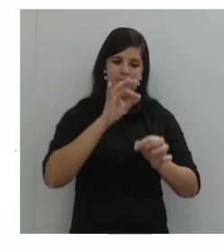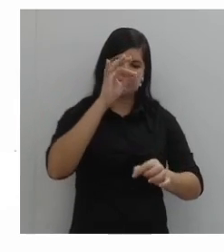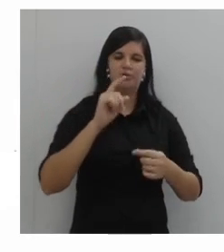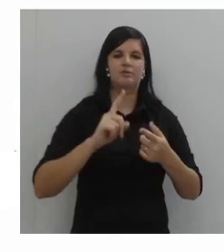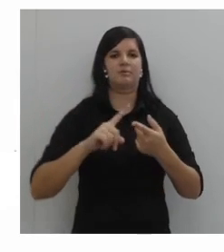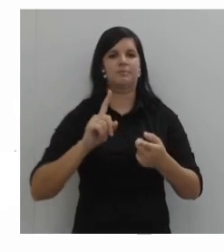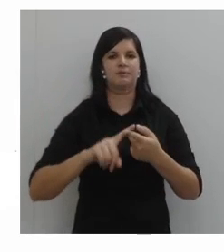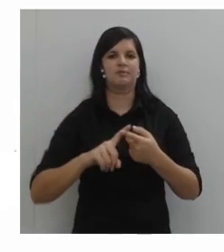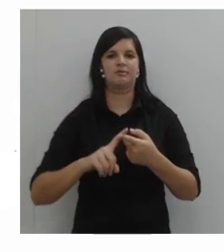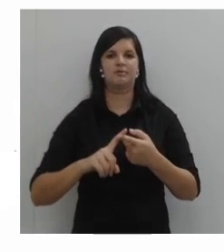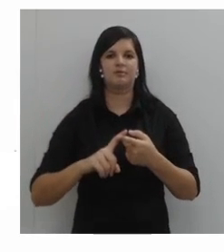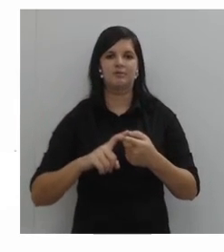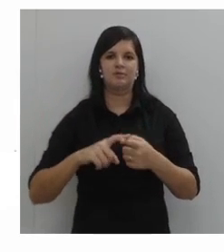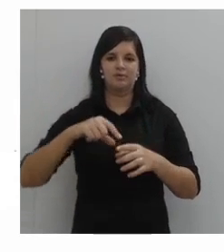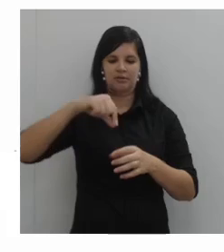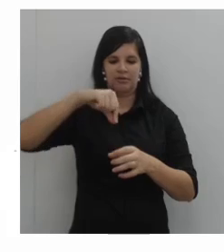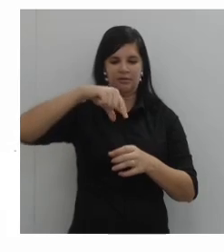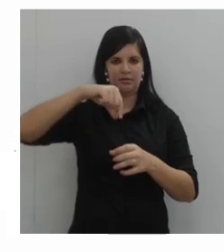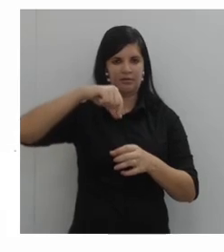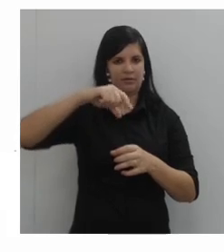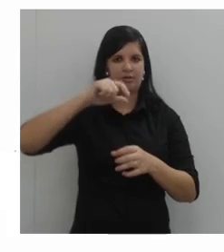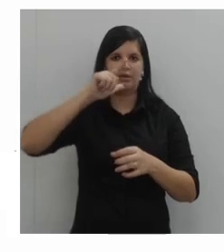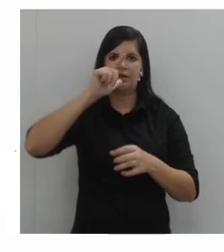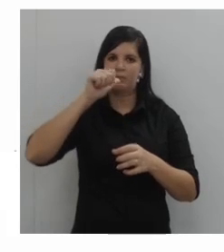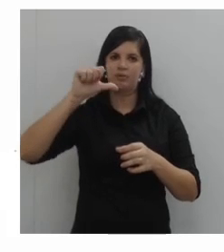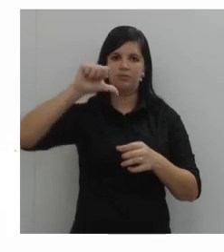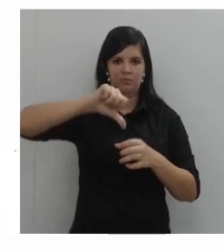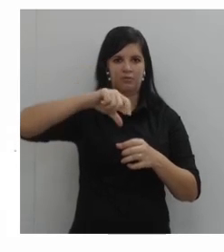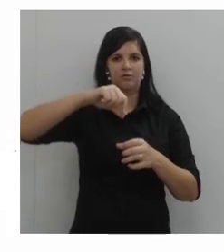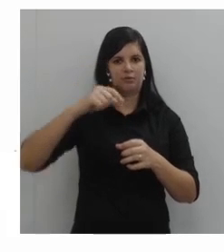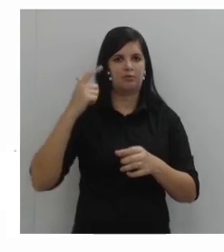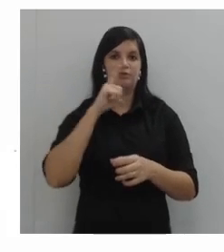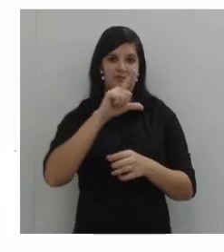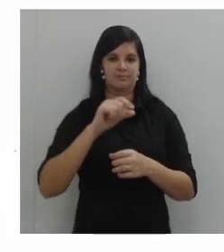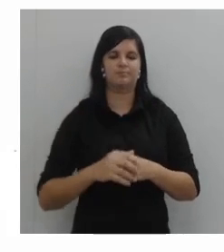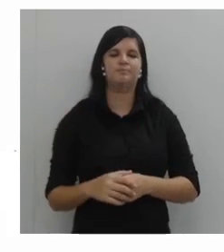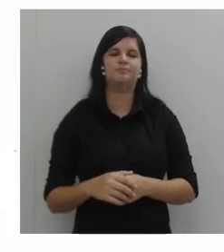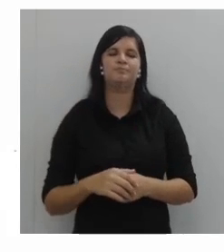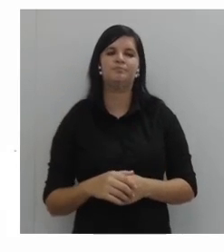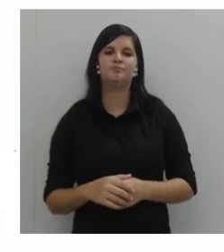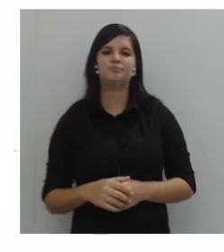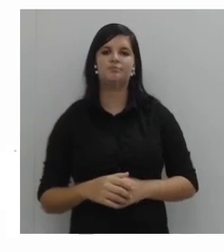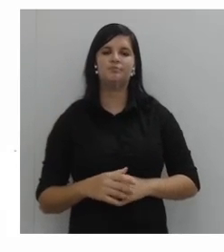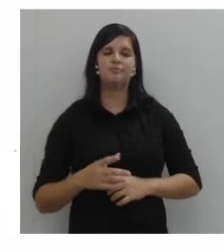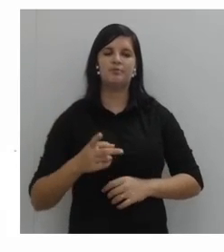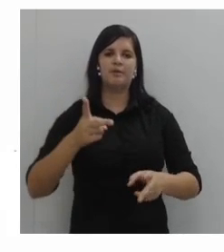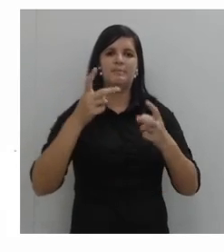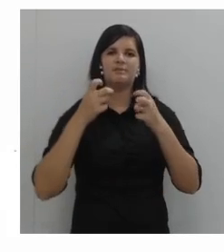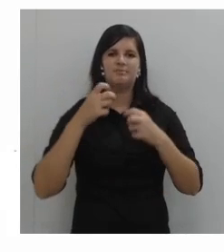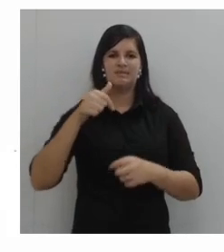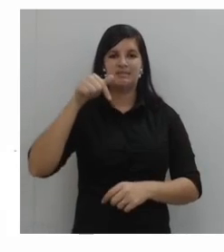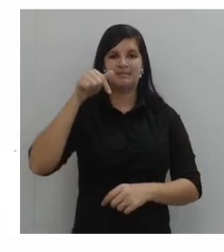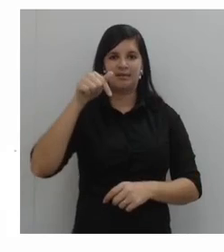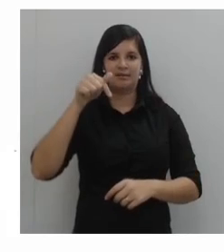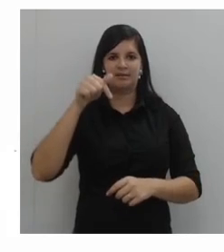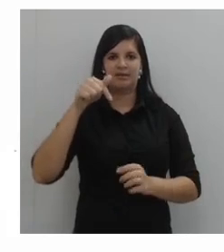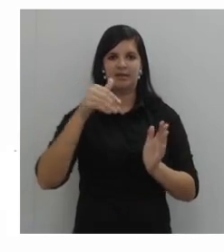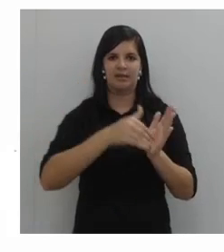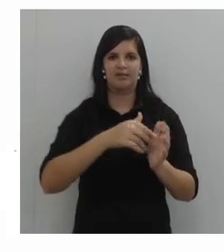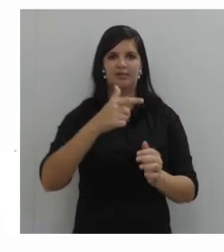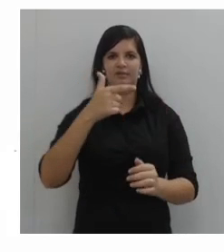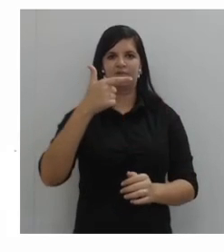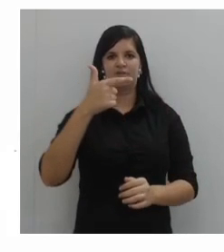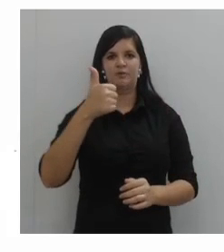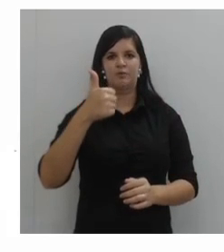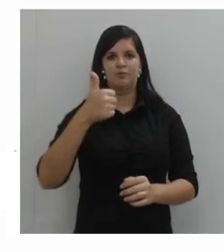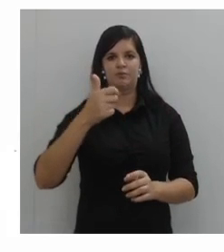que a água atinge, ou o objeto, o líquido atinge na proveta. Então, ó, perceba também que de 7 para 21,